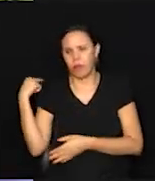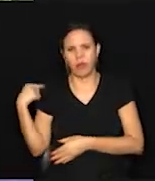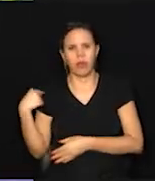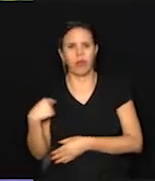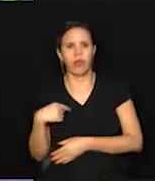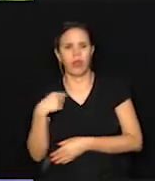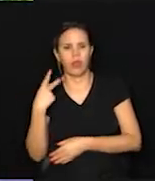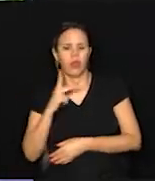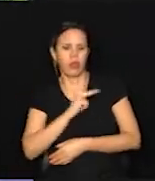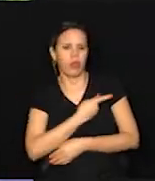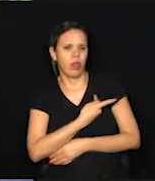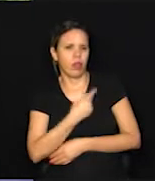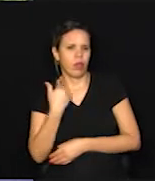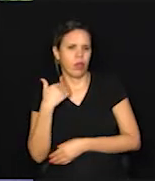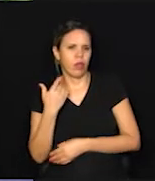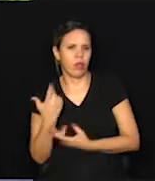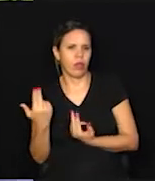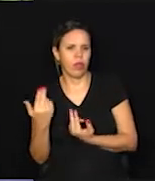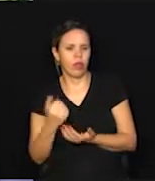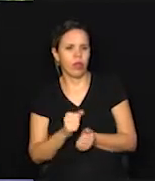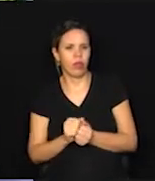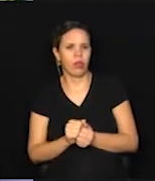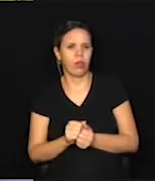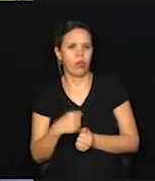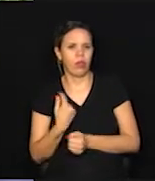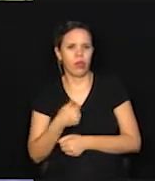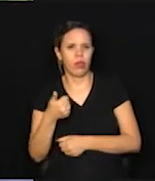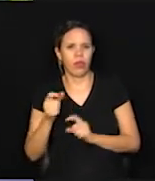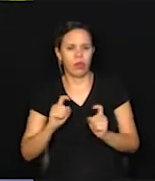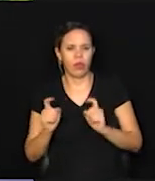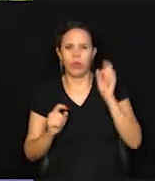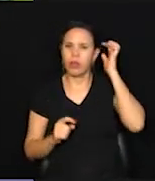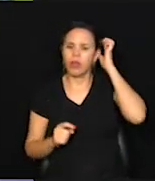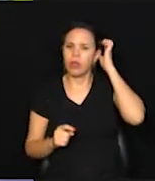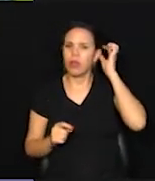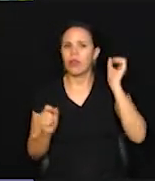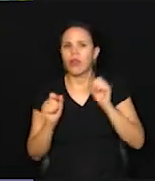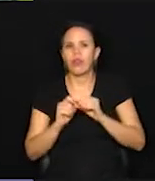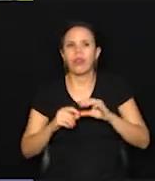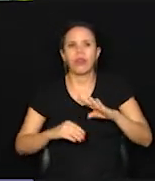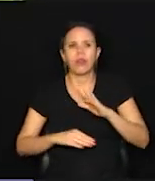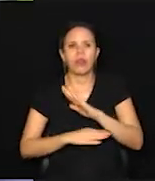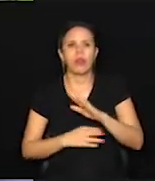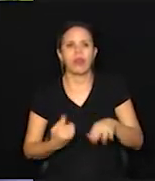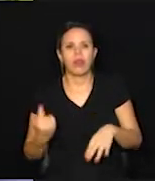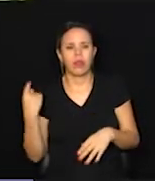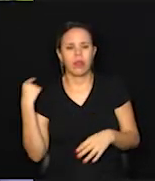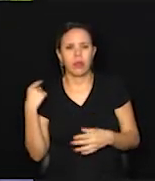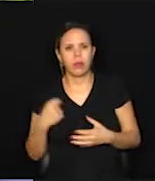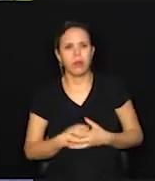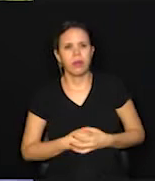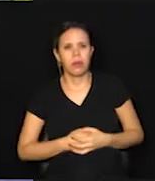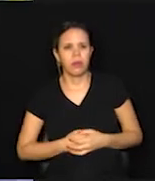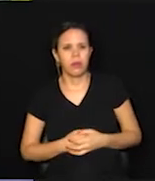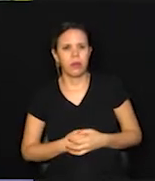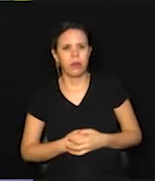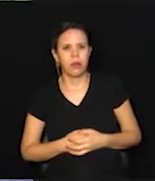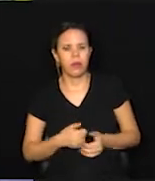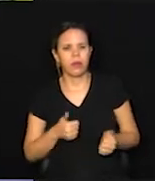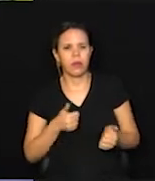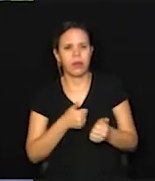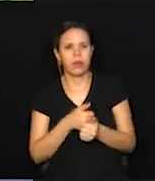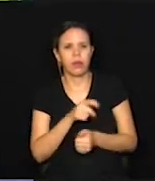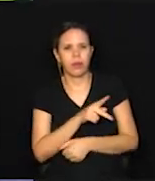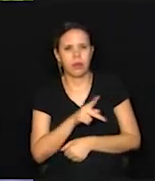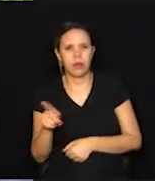Haddad e a Mariana já eram vereadores conosco, eu lembro da primeira reunião que nós fizemos na Câmara, lá do lado da presidência da Câmara,